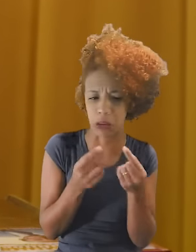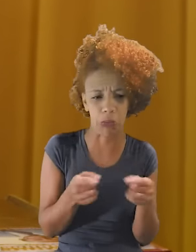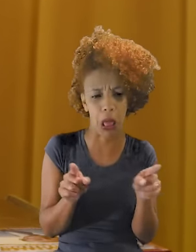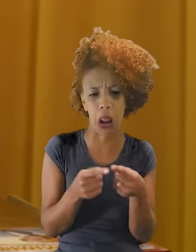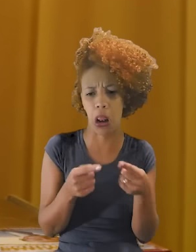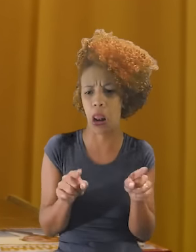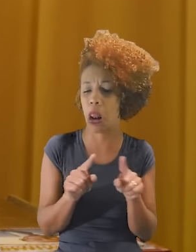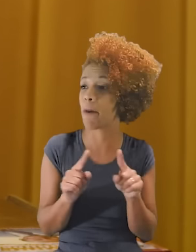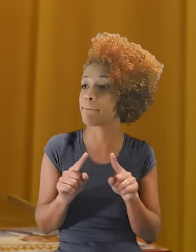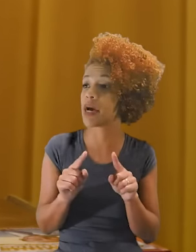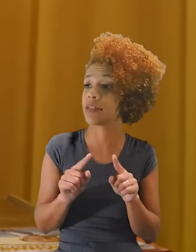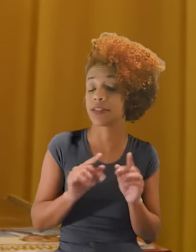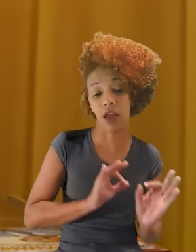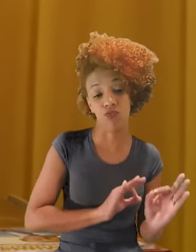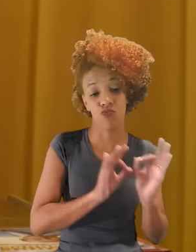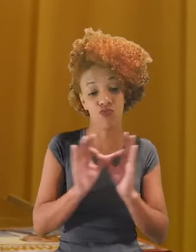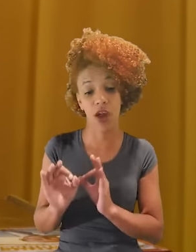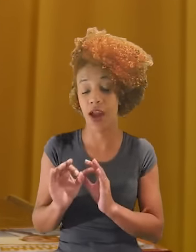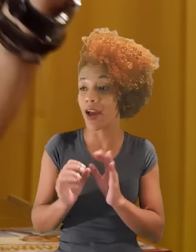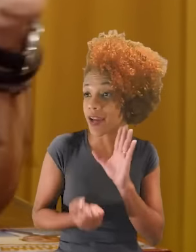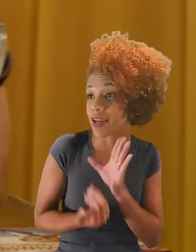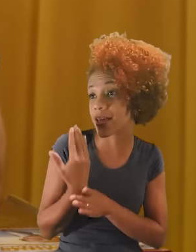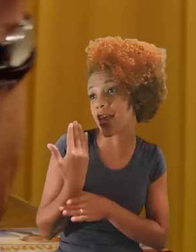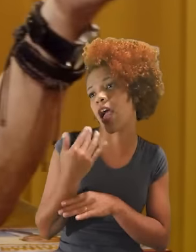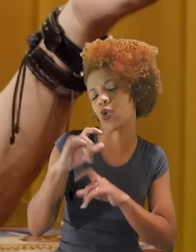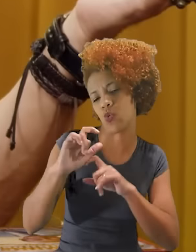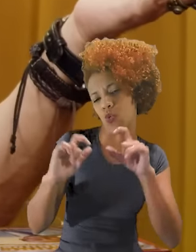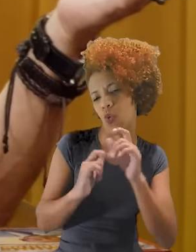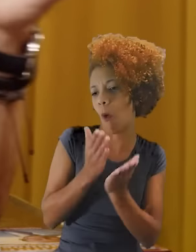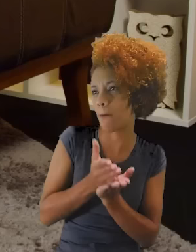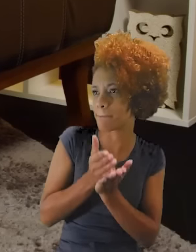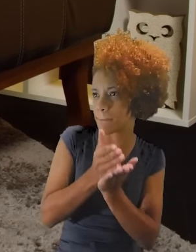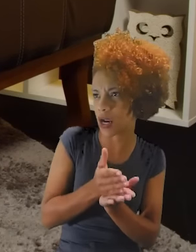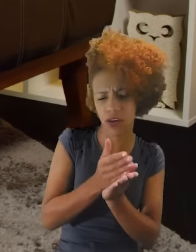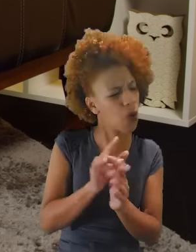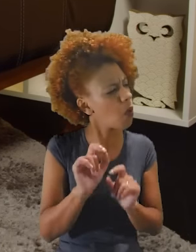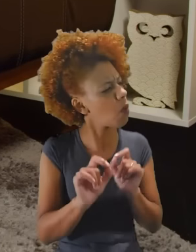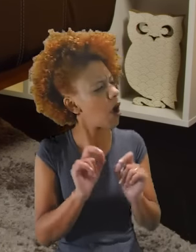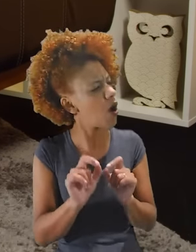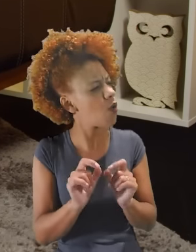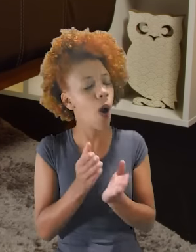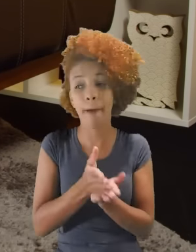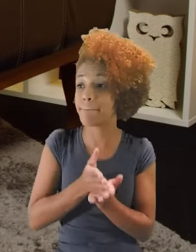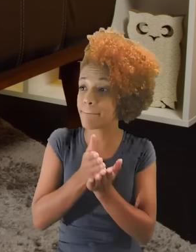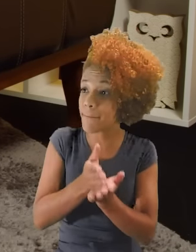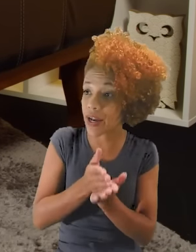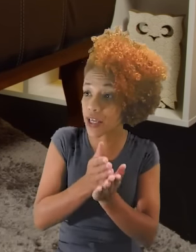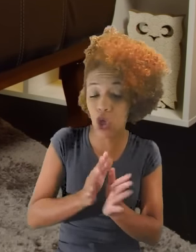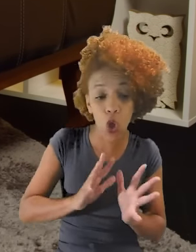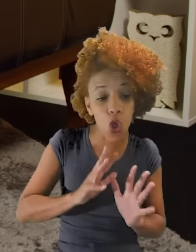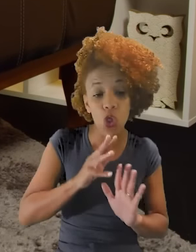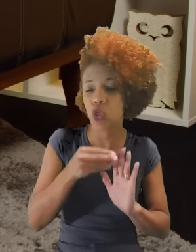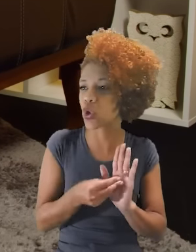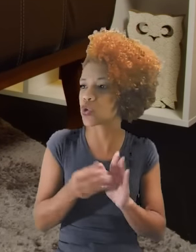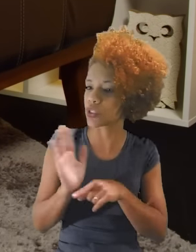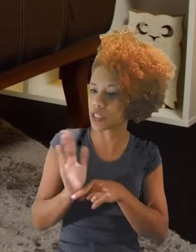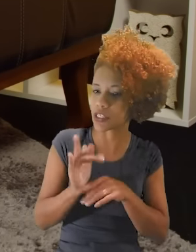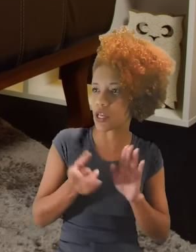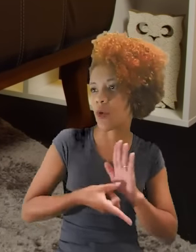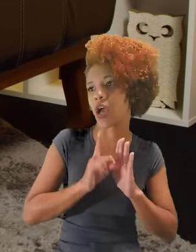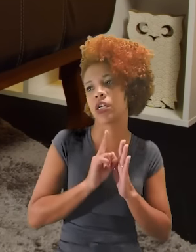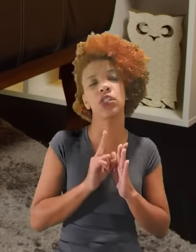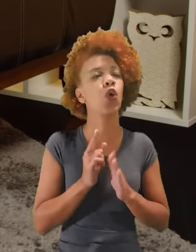lá. Pô, aí os caras criaram o Steamboat Willie, que é o famoso desenho lá do barquinho e tal, né? Qual que eu não sei? O Steamboat Willie é aquele do barquinho. Todo desenho que você assistiu da Disney antes,